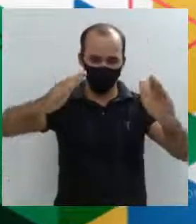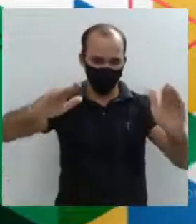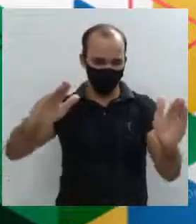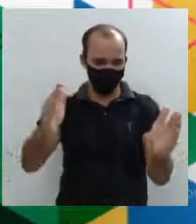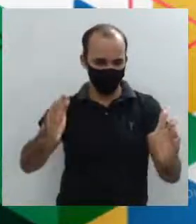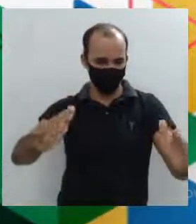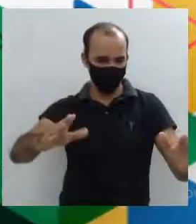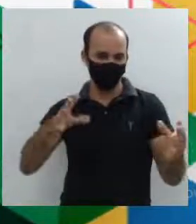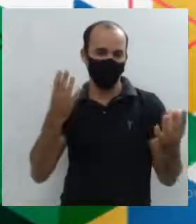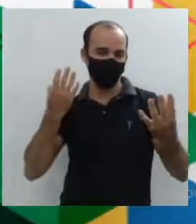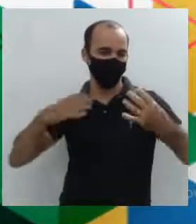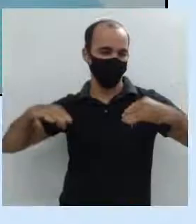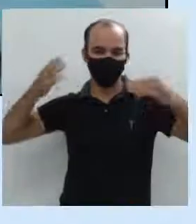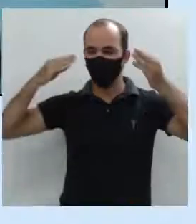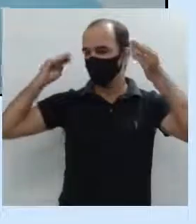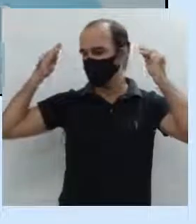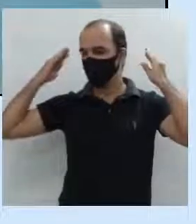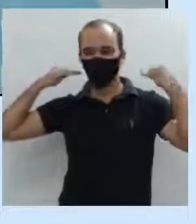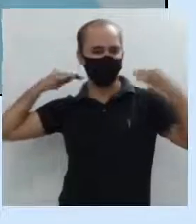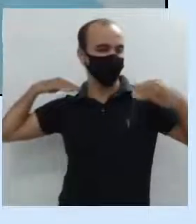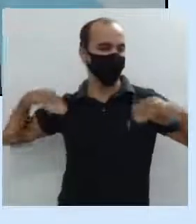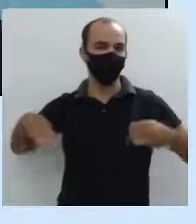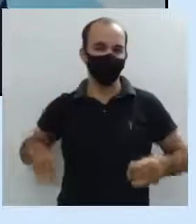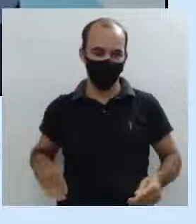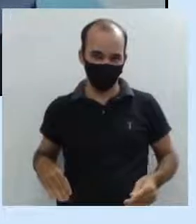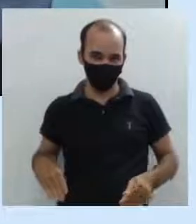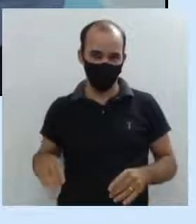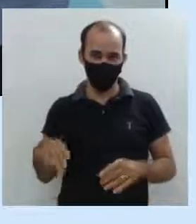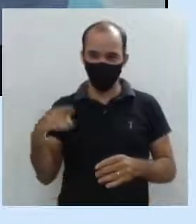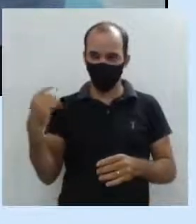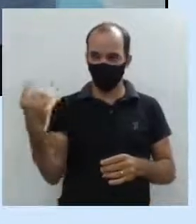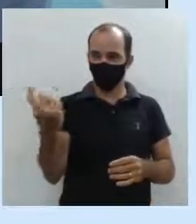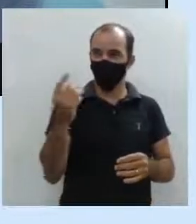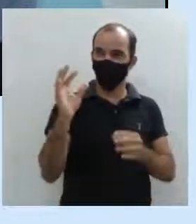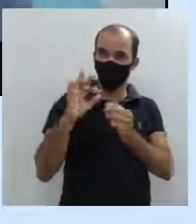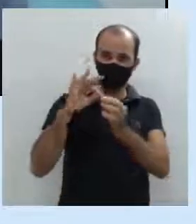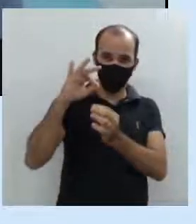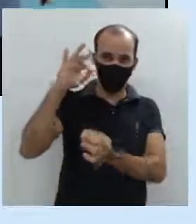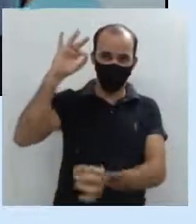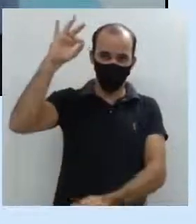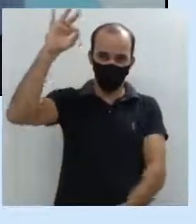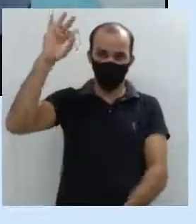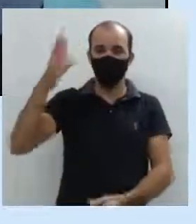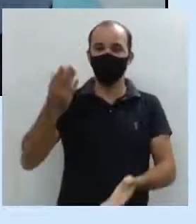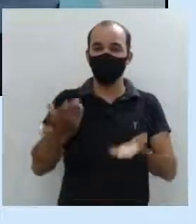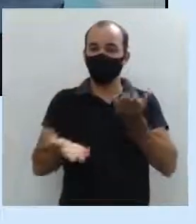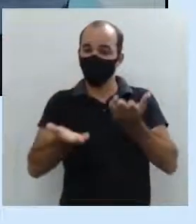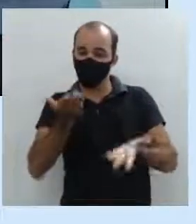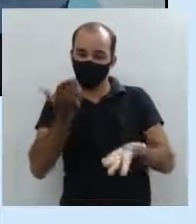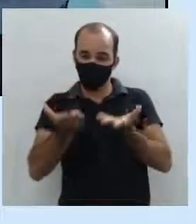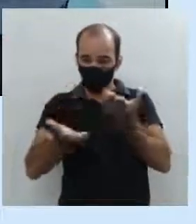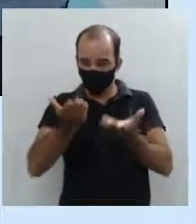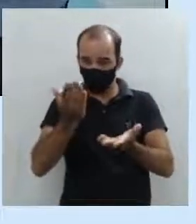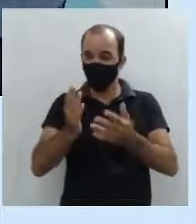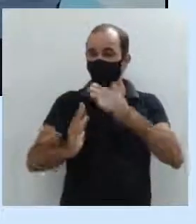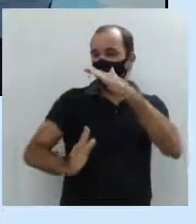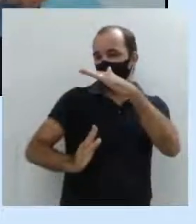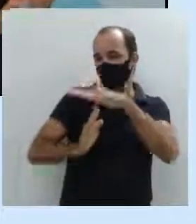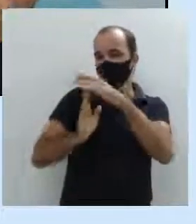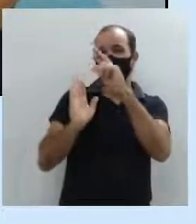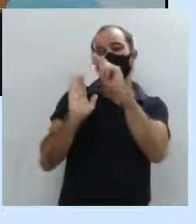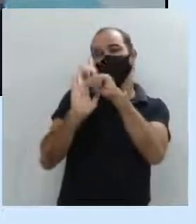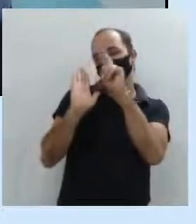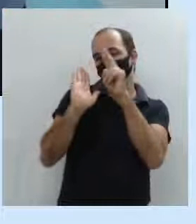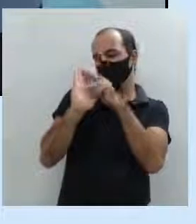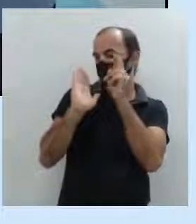cultural, nessa nossa nova sociedade, ela tem que ter um determinado peso, ela tem que ter uma determinada forma